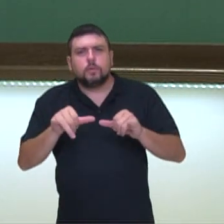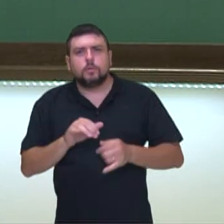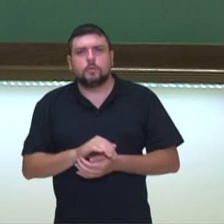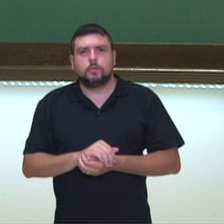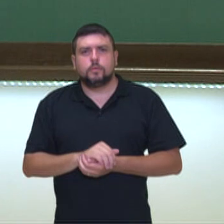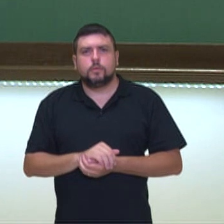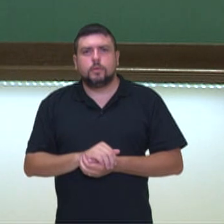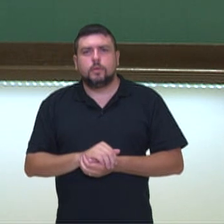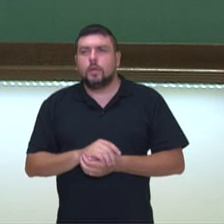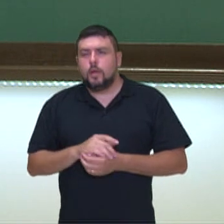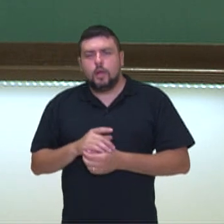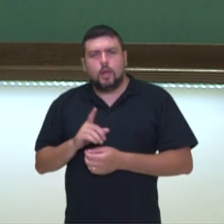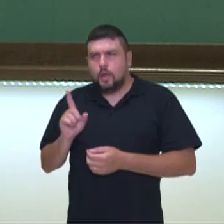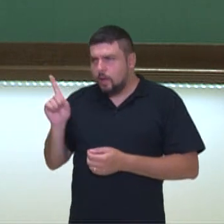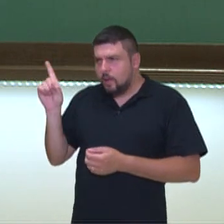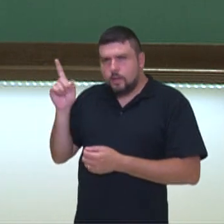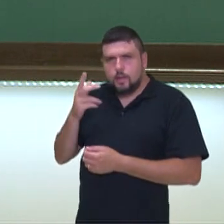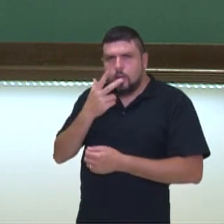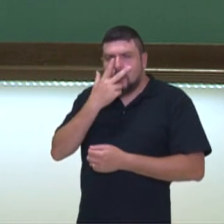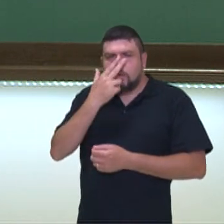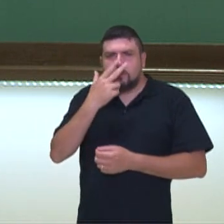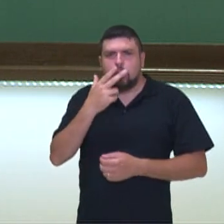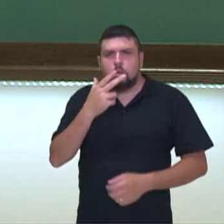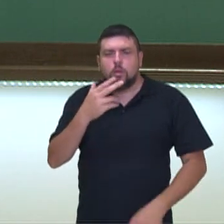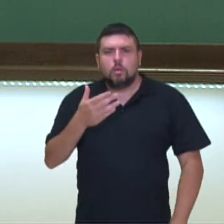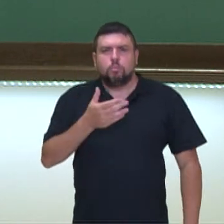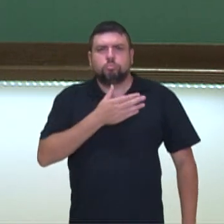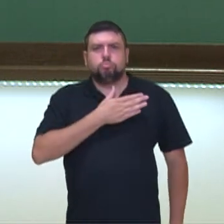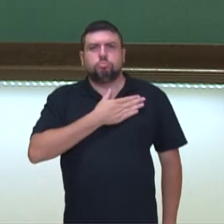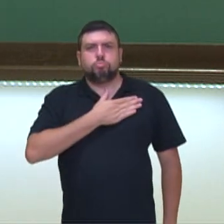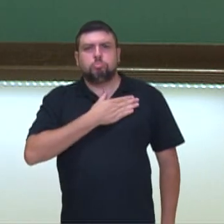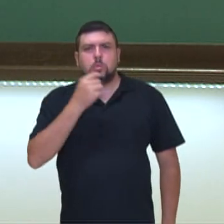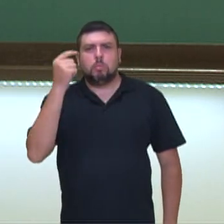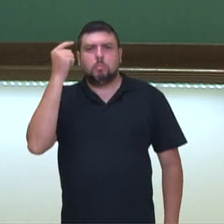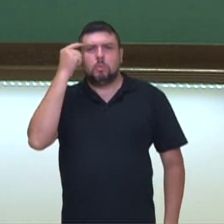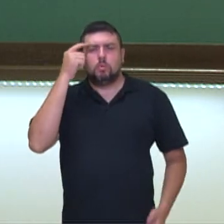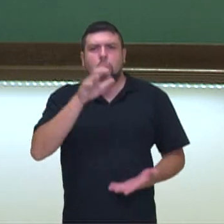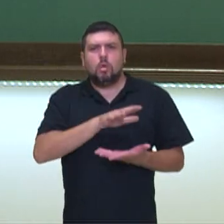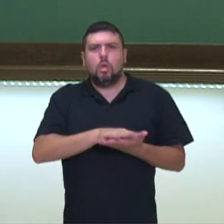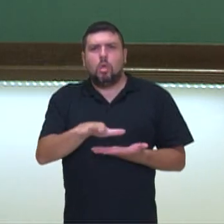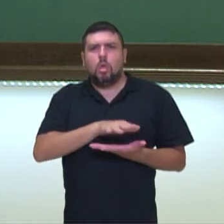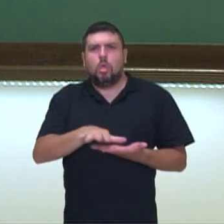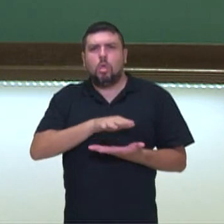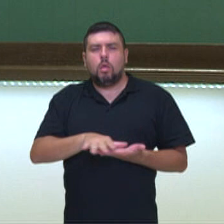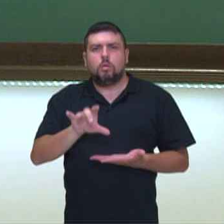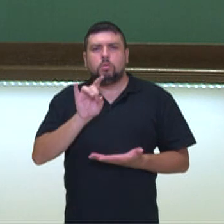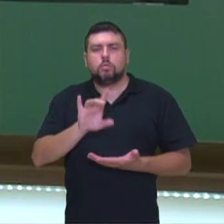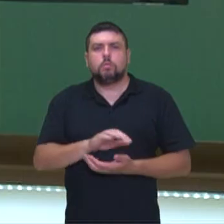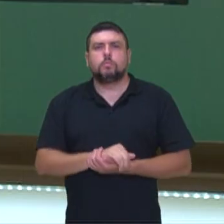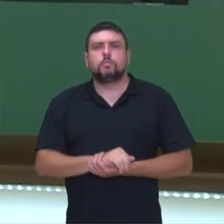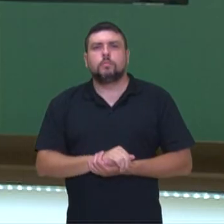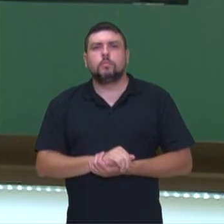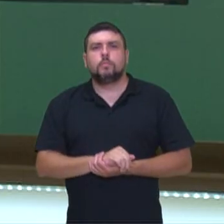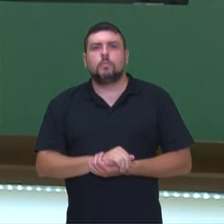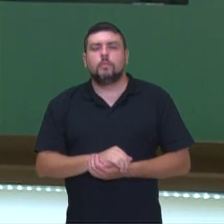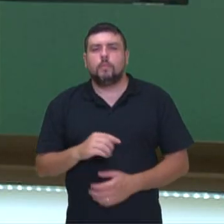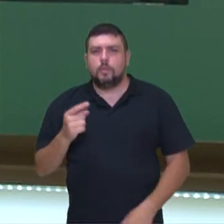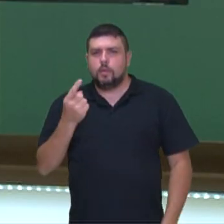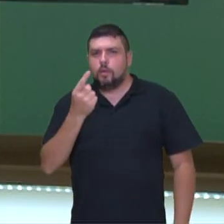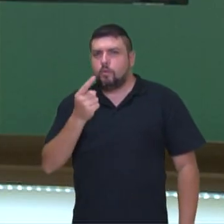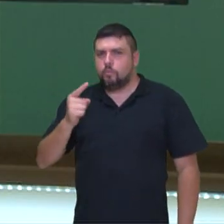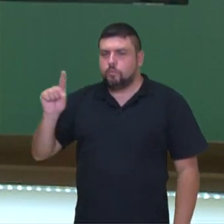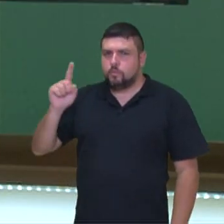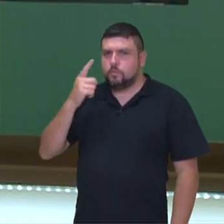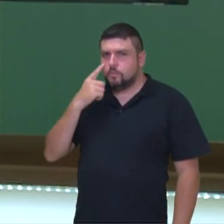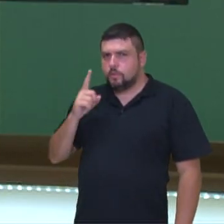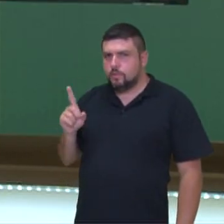estivessem tendo o patriotismo em relação ao consumo, não é? E essa última obra aqui que eu vou mostrar para vocês é uma